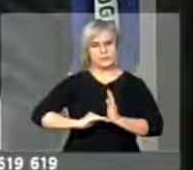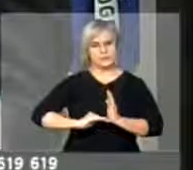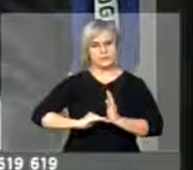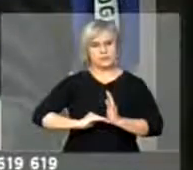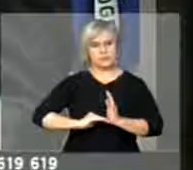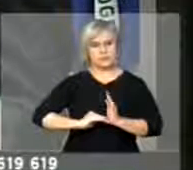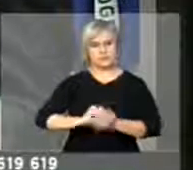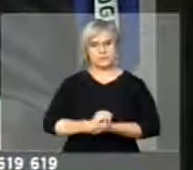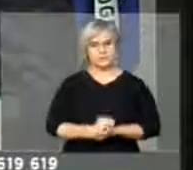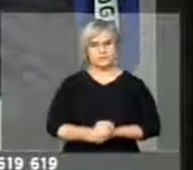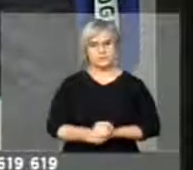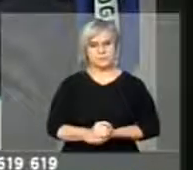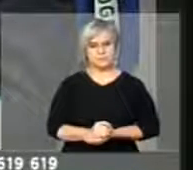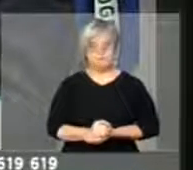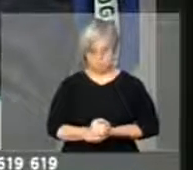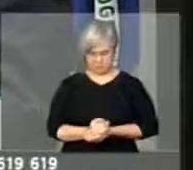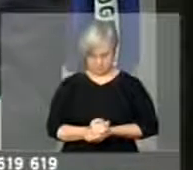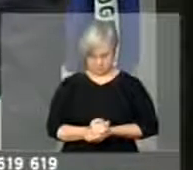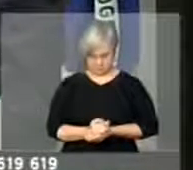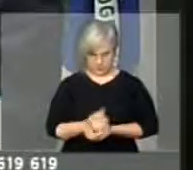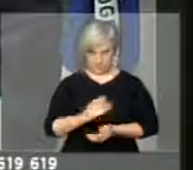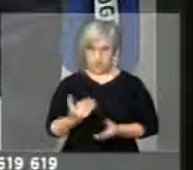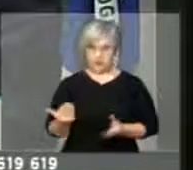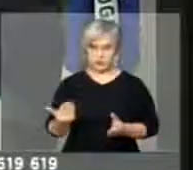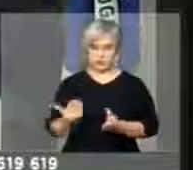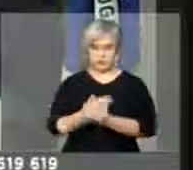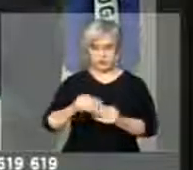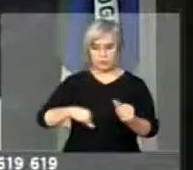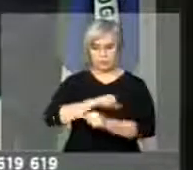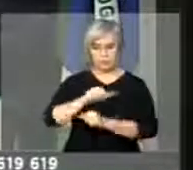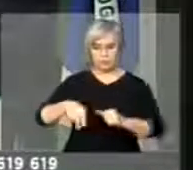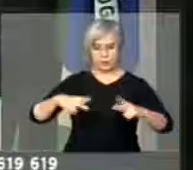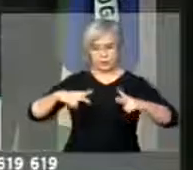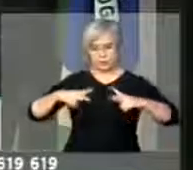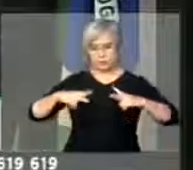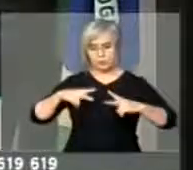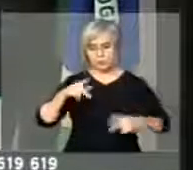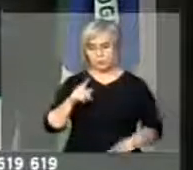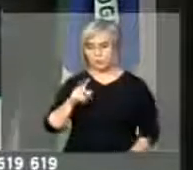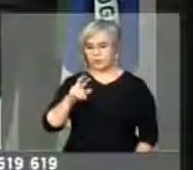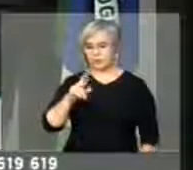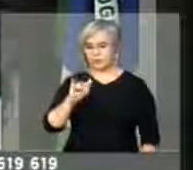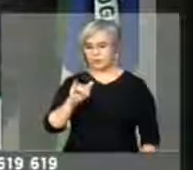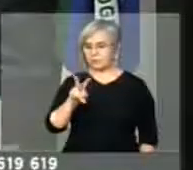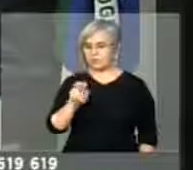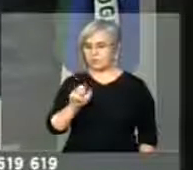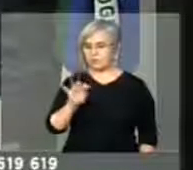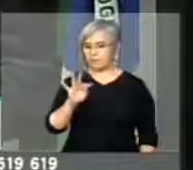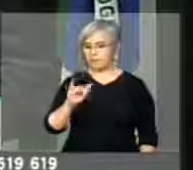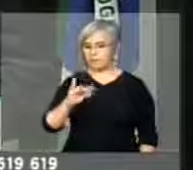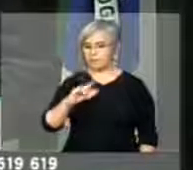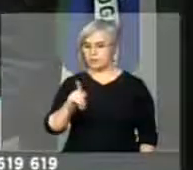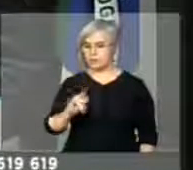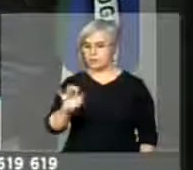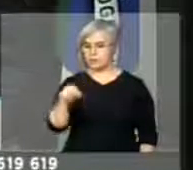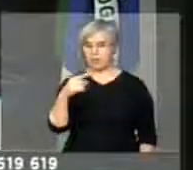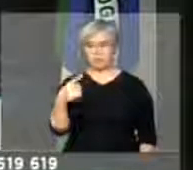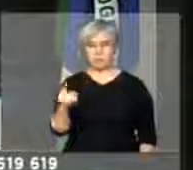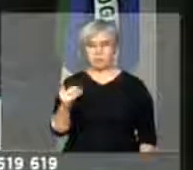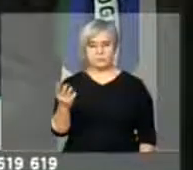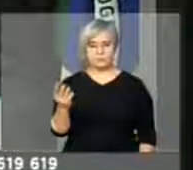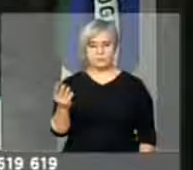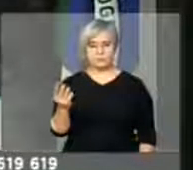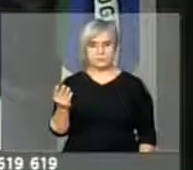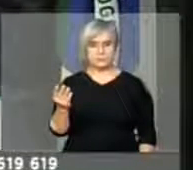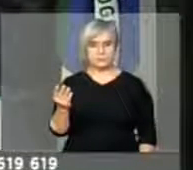cenário do processo de privatização. que restavam e, acima